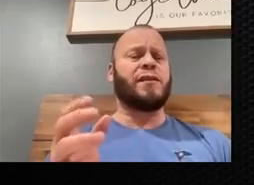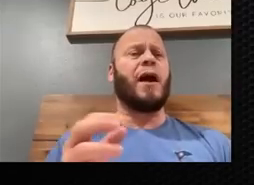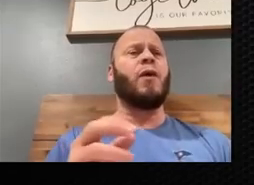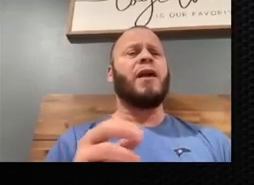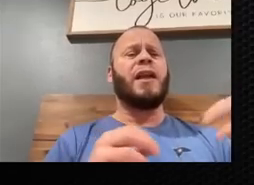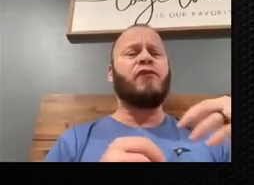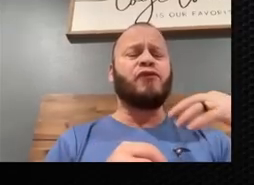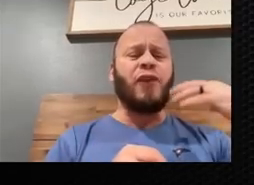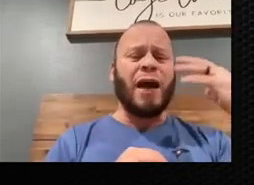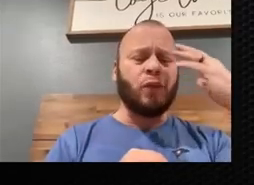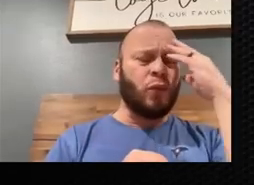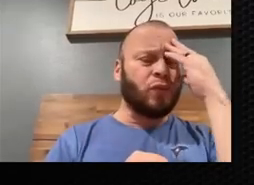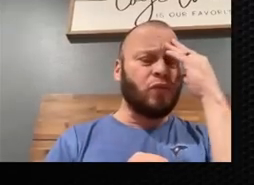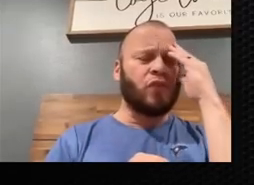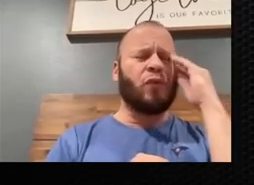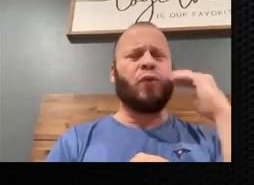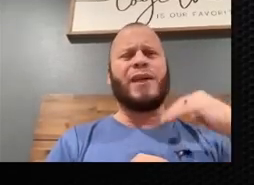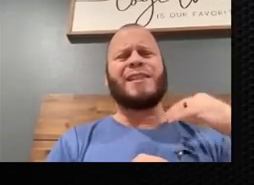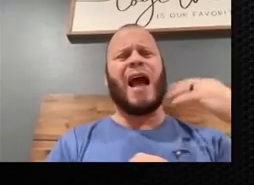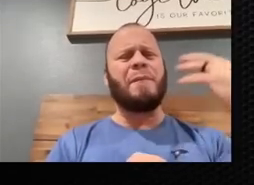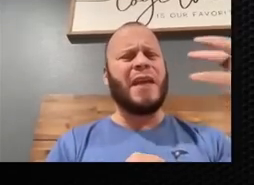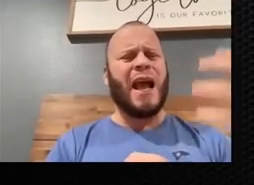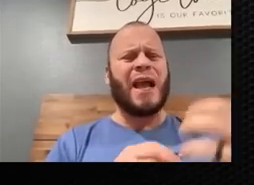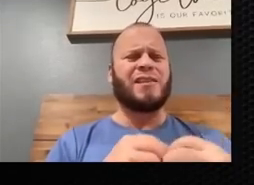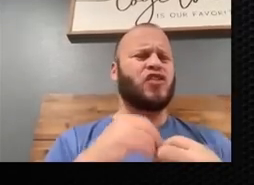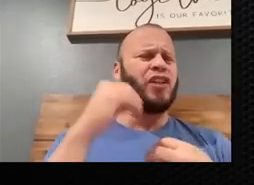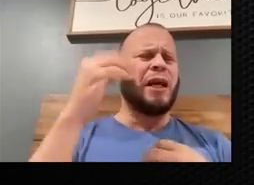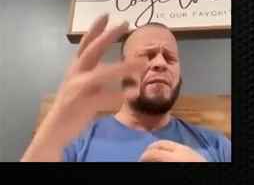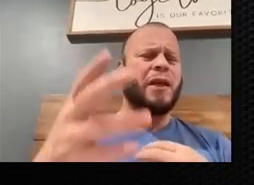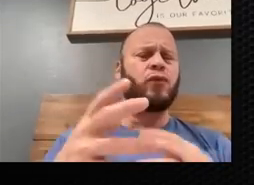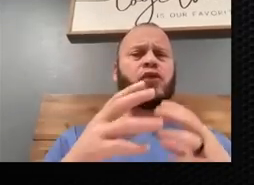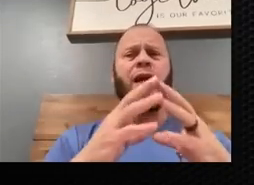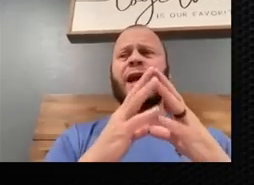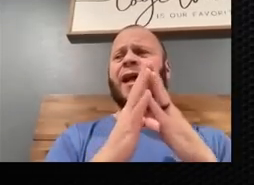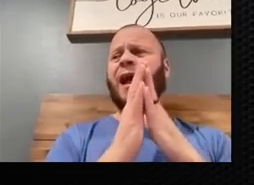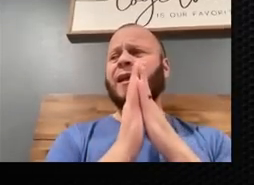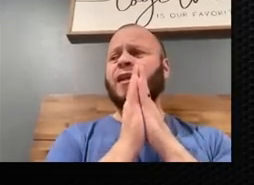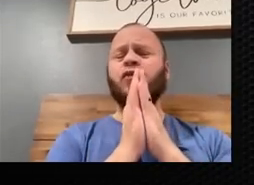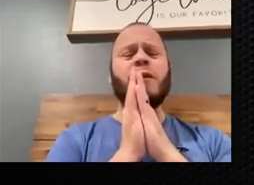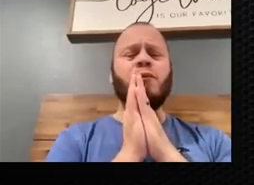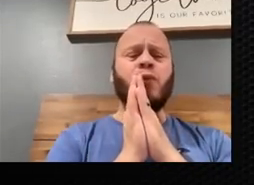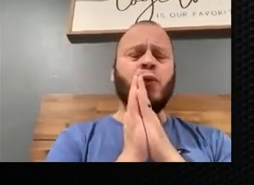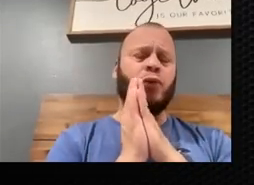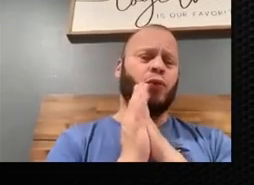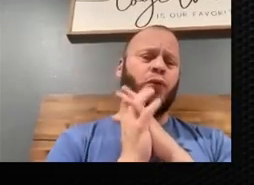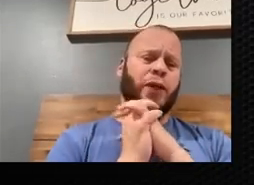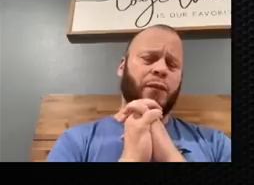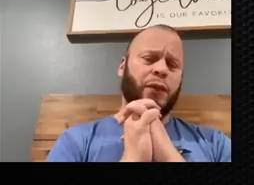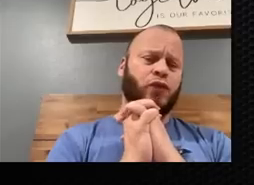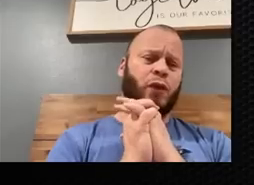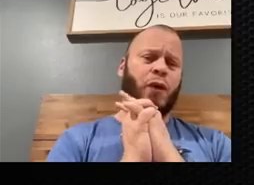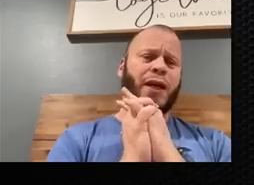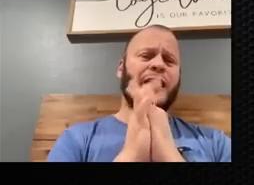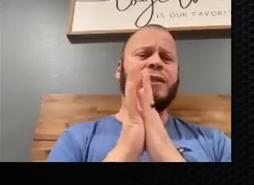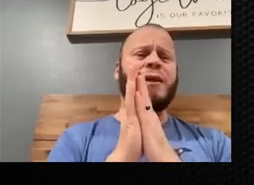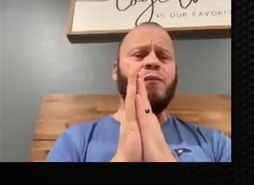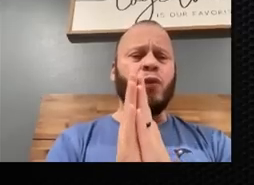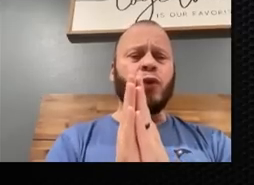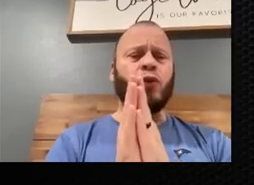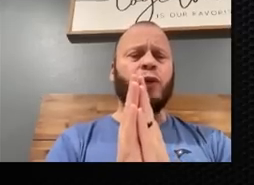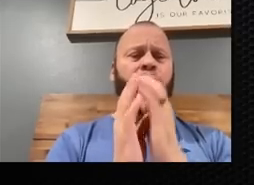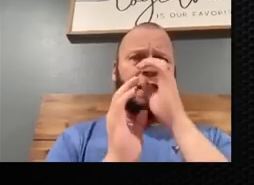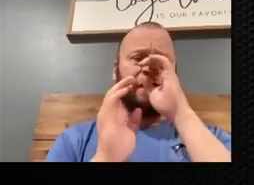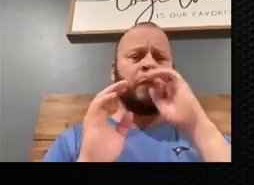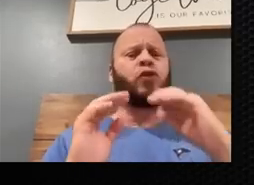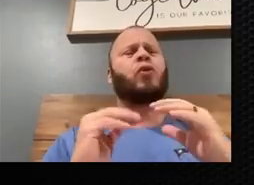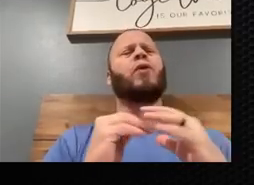rede social e fala um montão de coisa, ameaças, xingamentos. Cara, isso é muito ruim, pessoal. Isso é